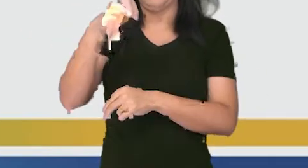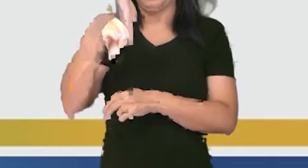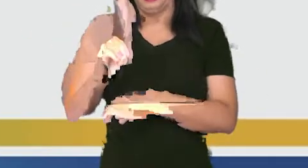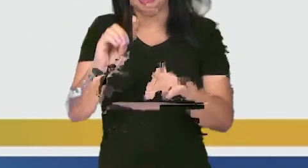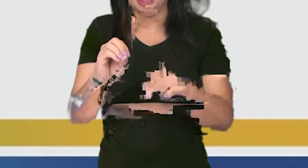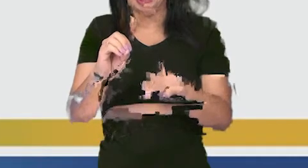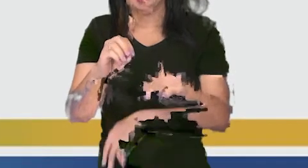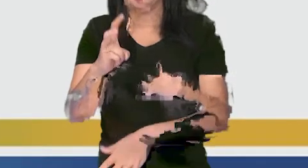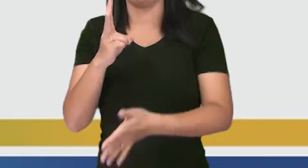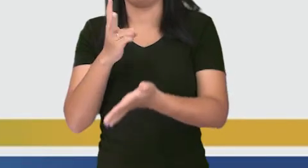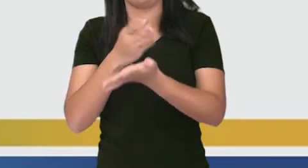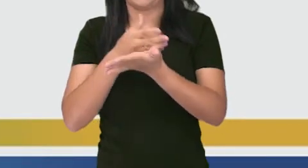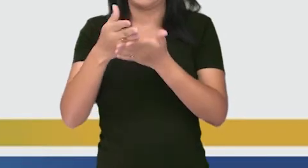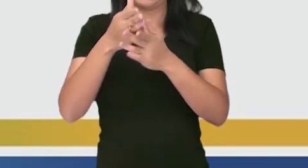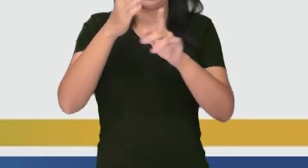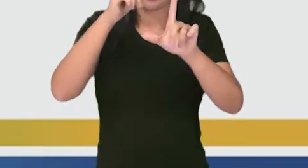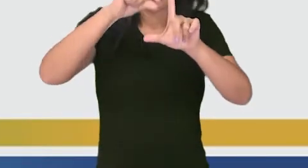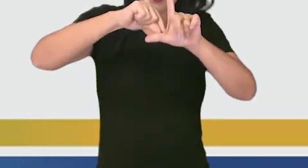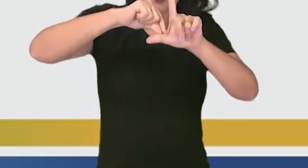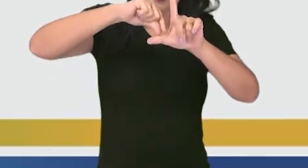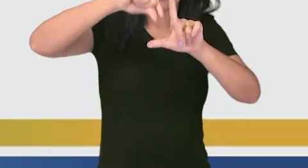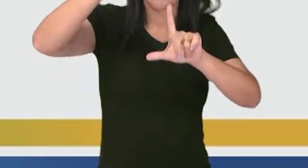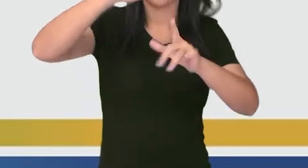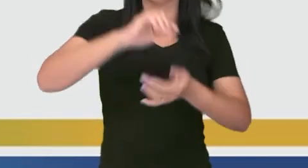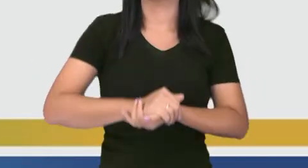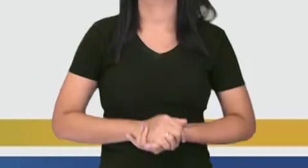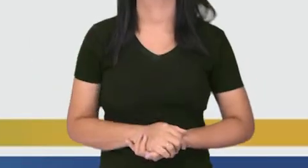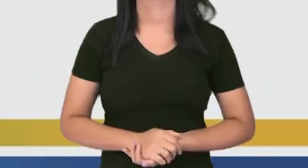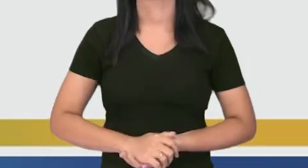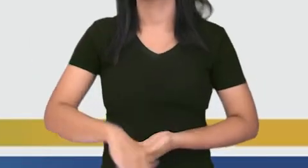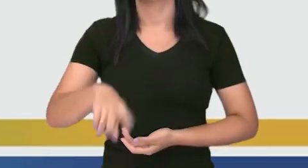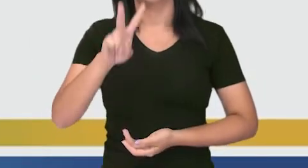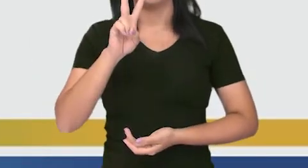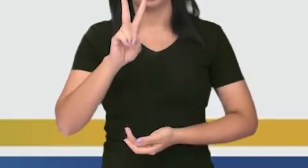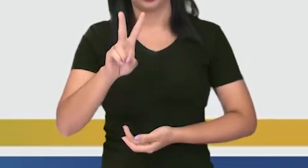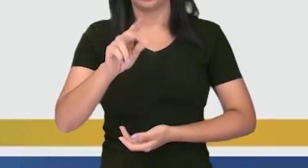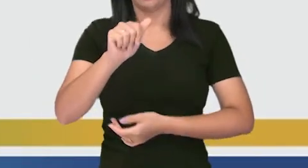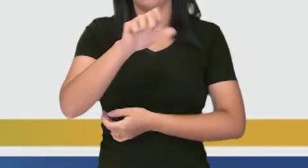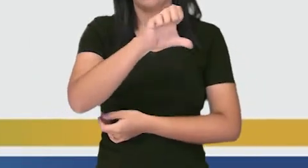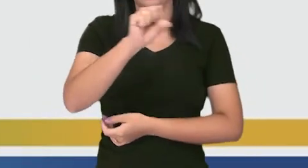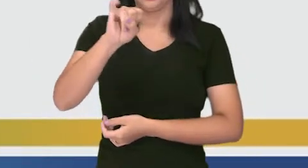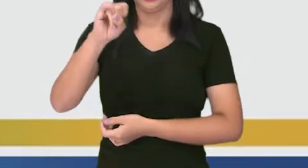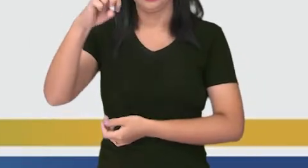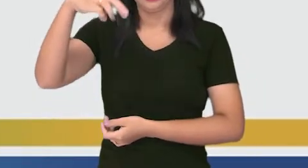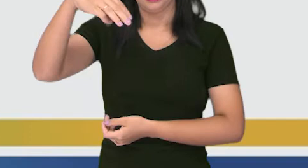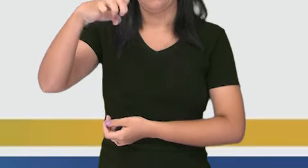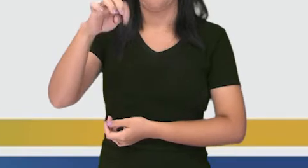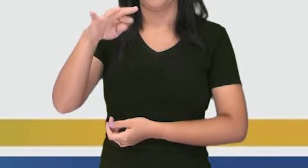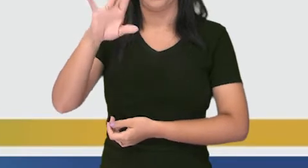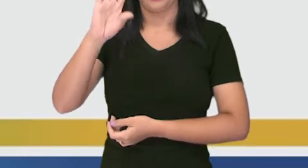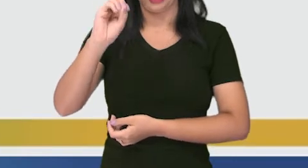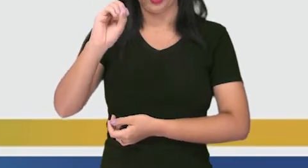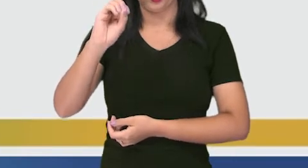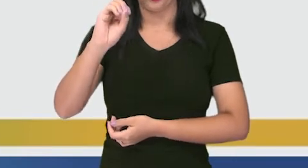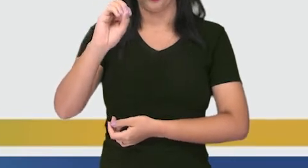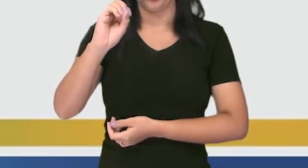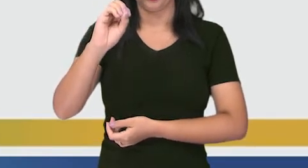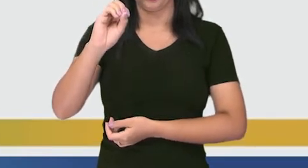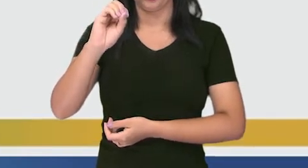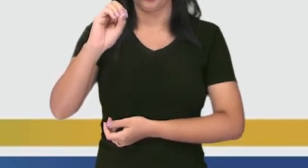pelo meio 12 ele assimétrico agora o assimétrico